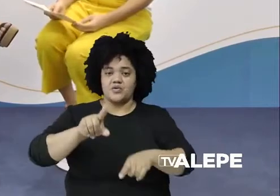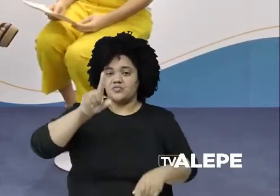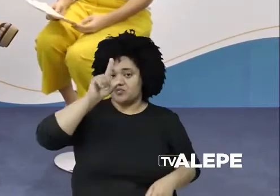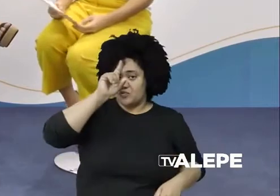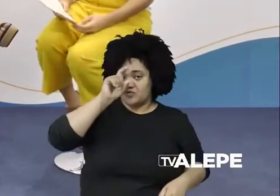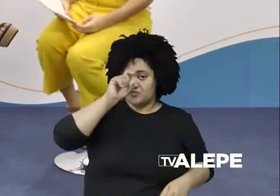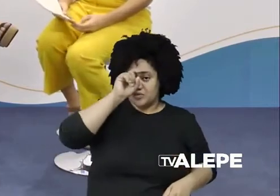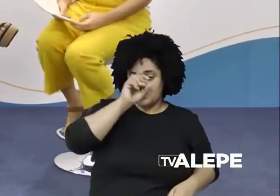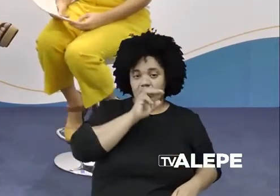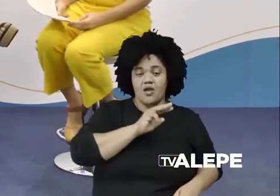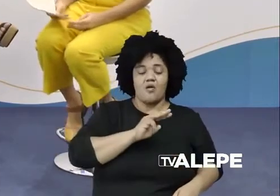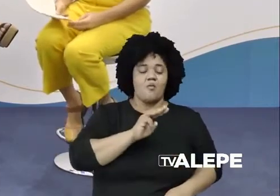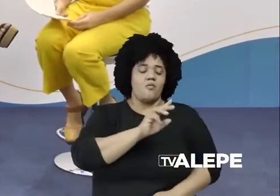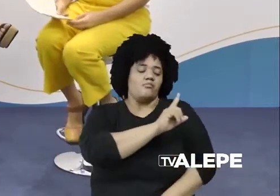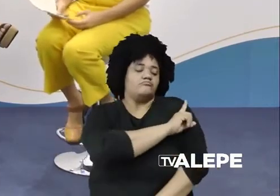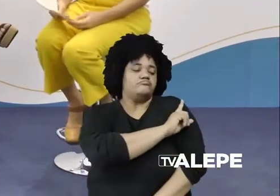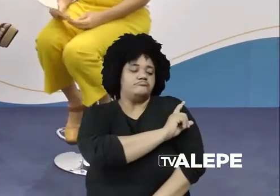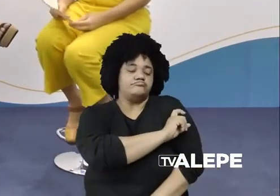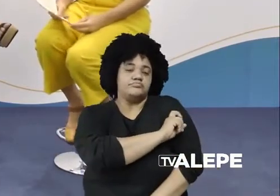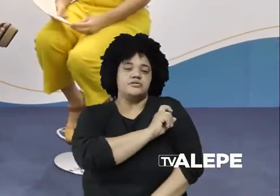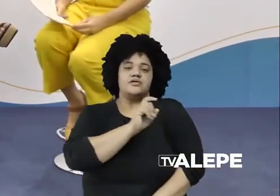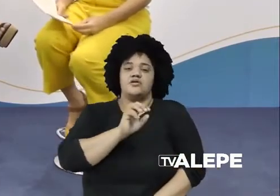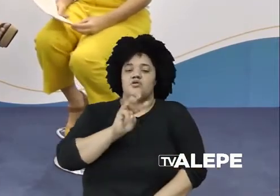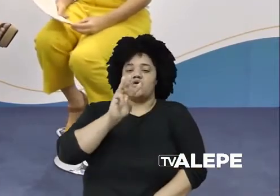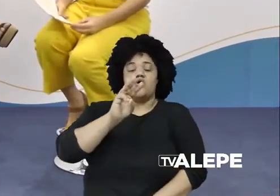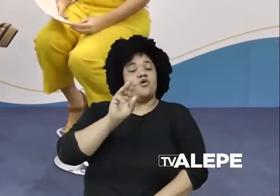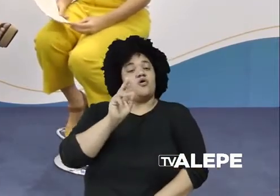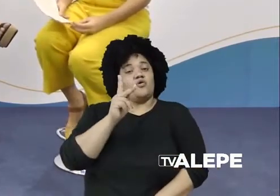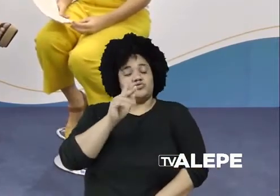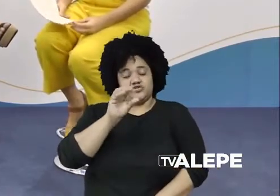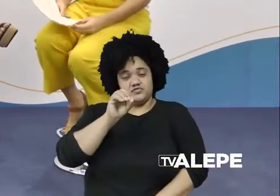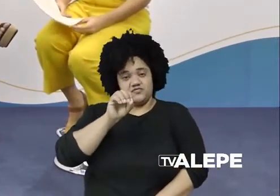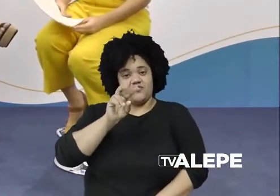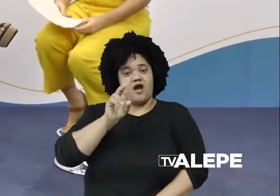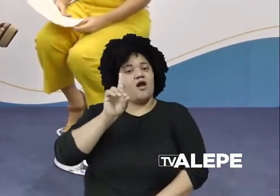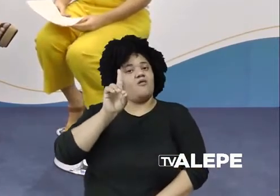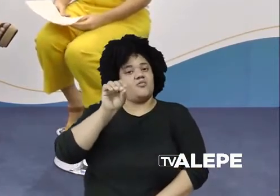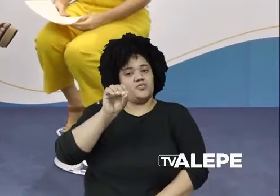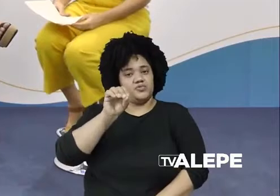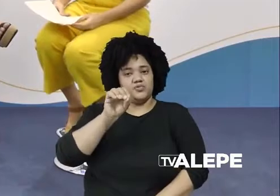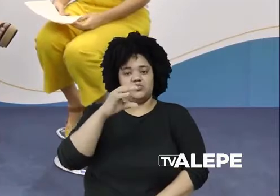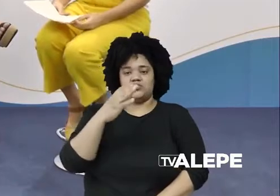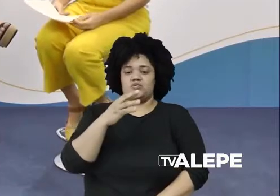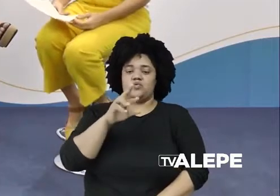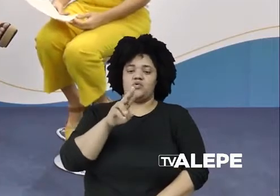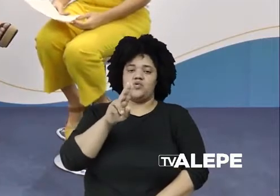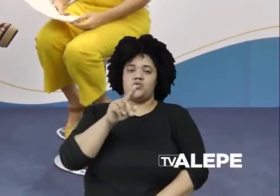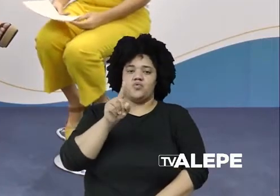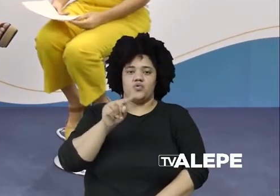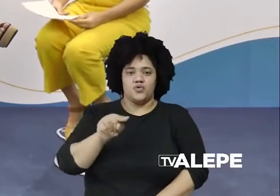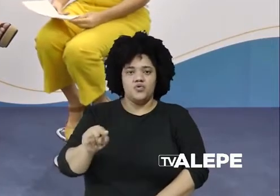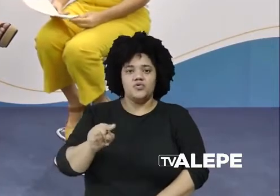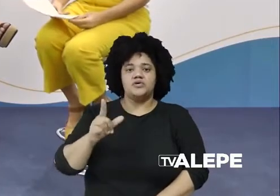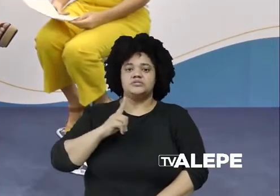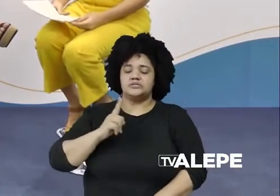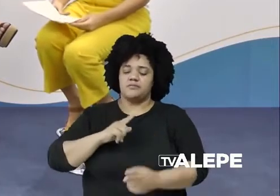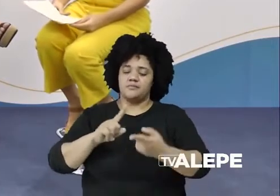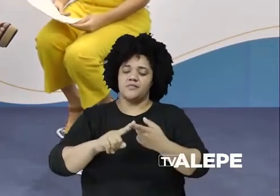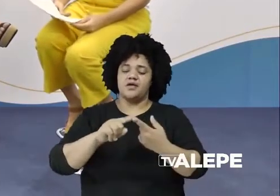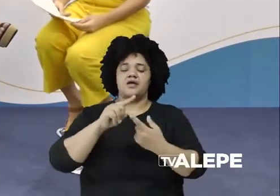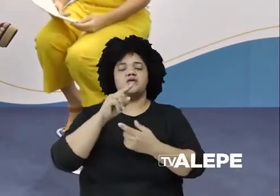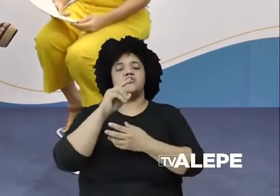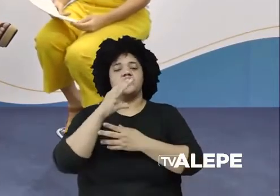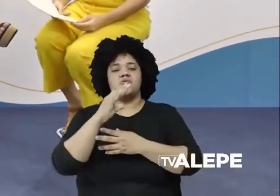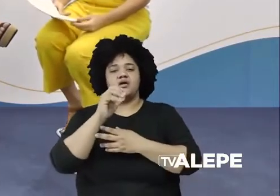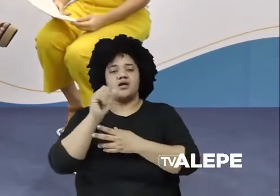Hospital Oswaldo Cruz e o GAC, o Grupo de Apoio à Criança com Câncer. E esse projeto, recentemente, a